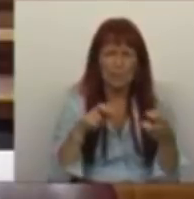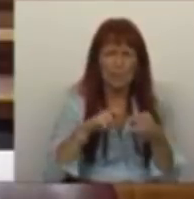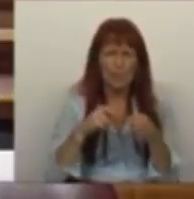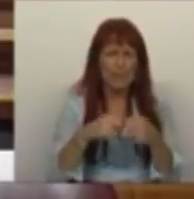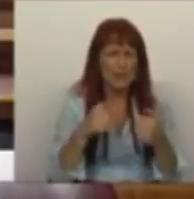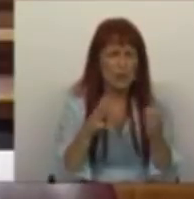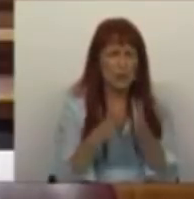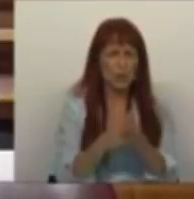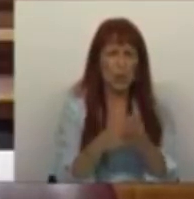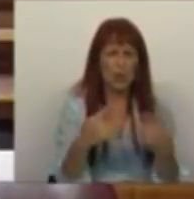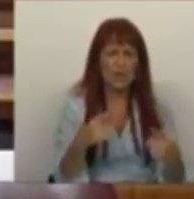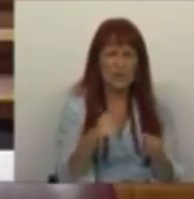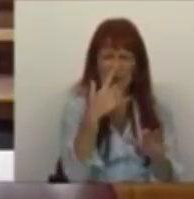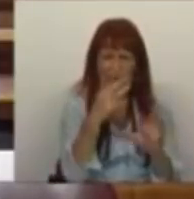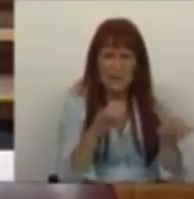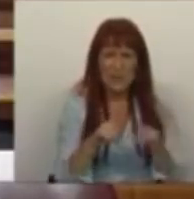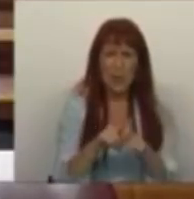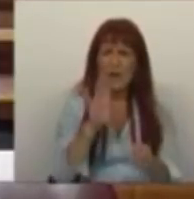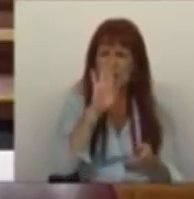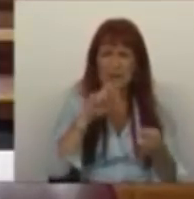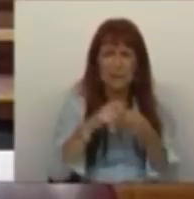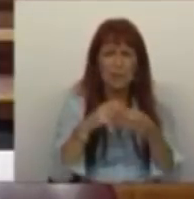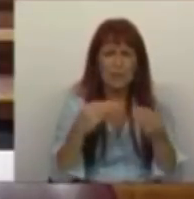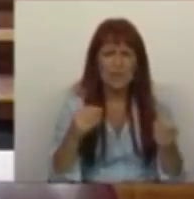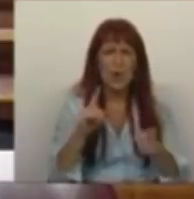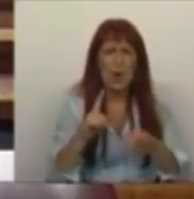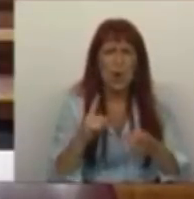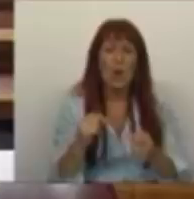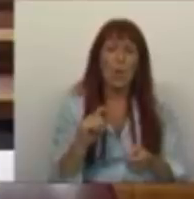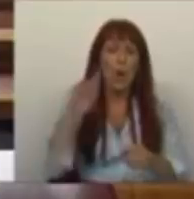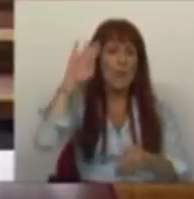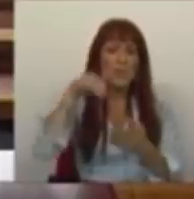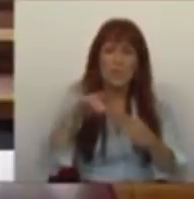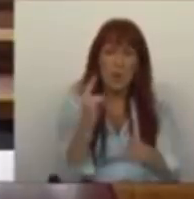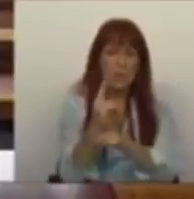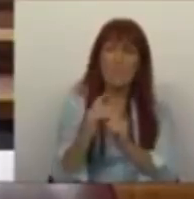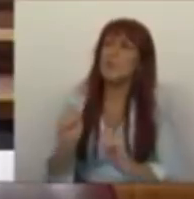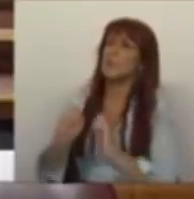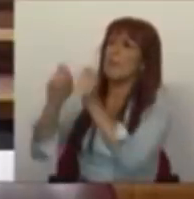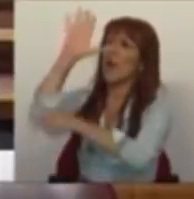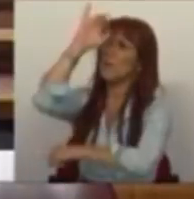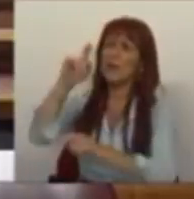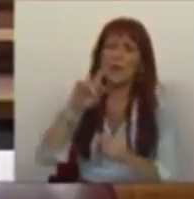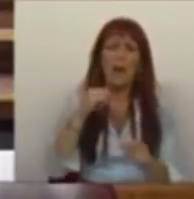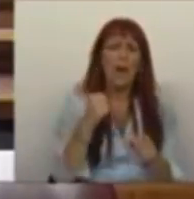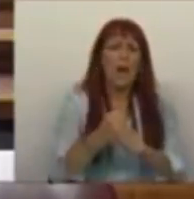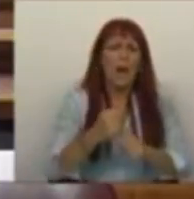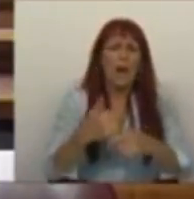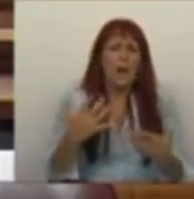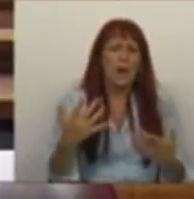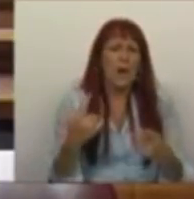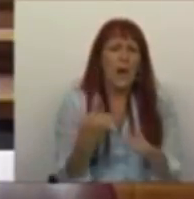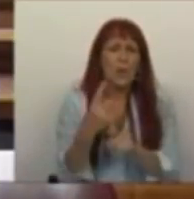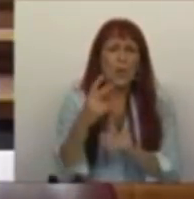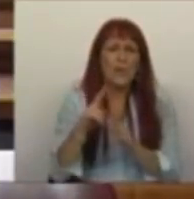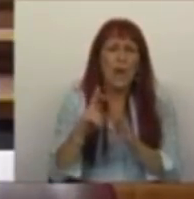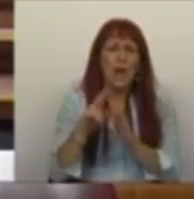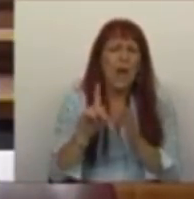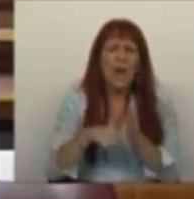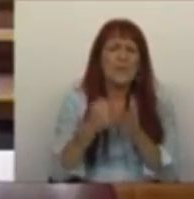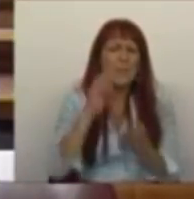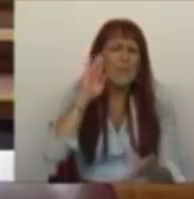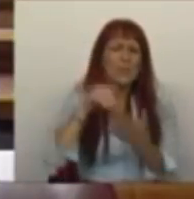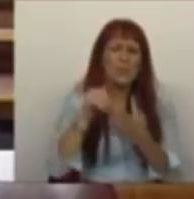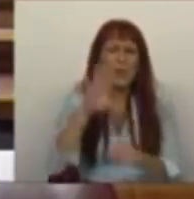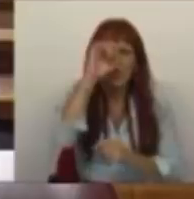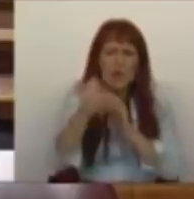resolver, a solução é sempre a mesma. Nacionalizar. Se há alguma coisa a melhorar algum serviço ou algum regime, a solução é sempre a mesma.